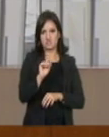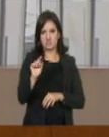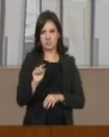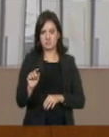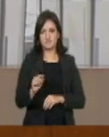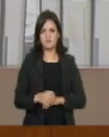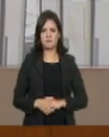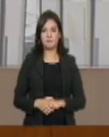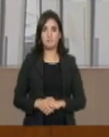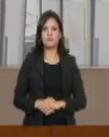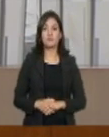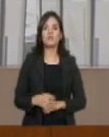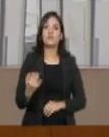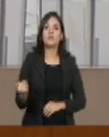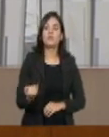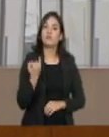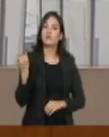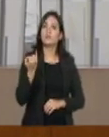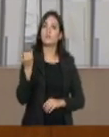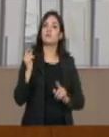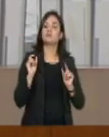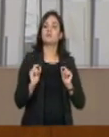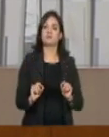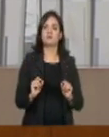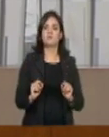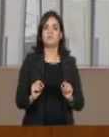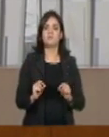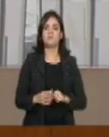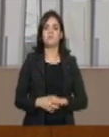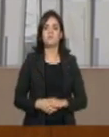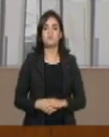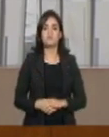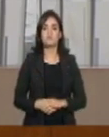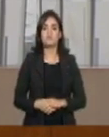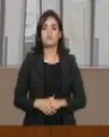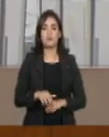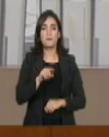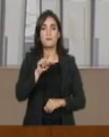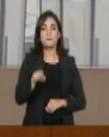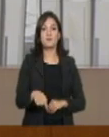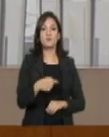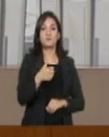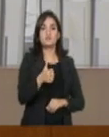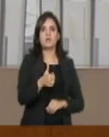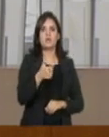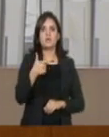O que importa? Dados do Superior Tribunal de Justiça nesse tópico, 1.127 processos.